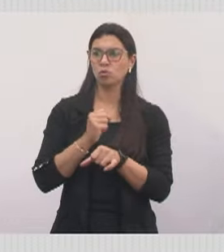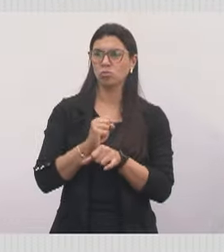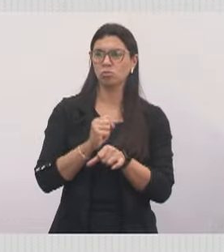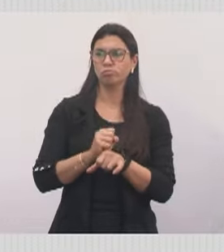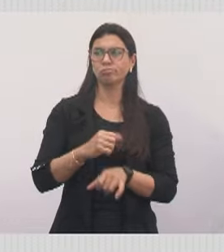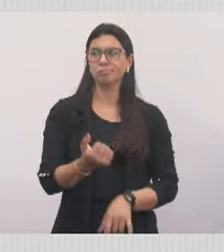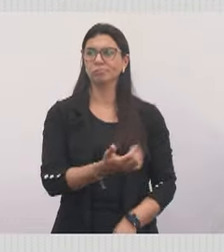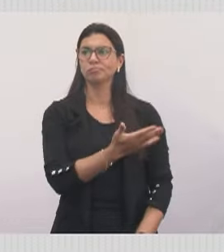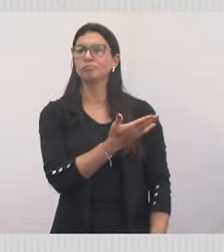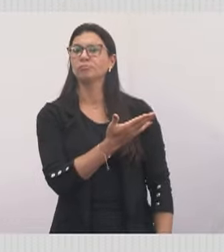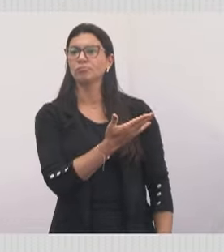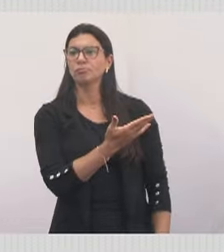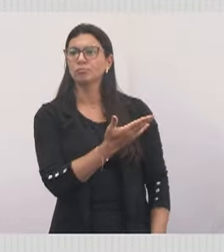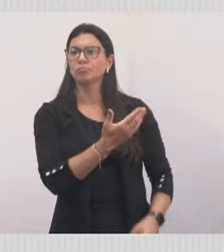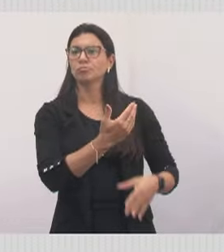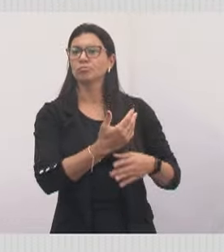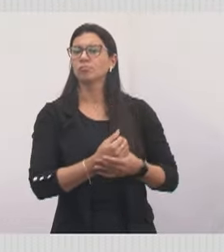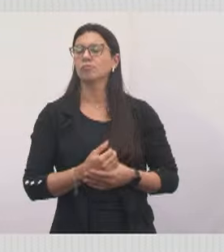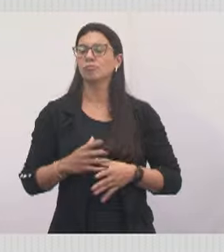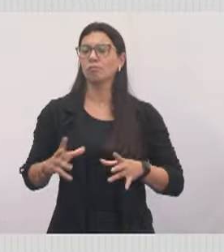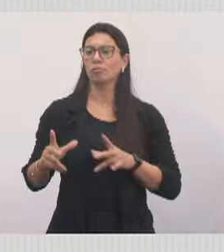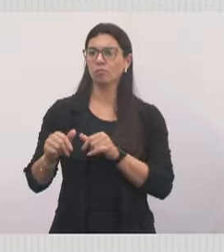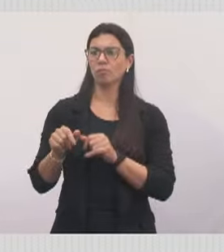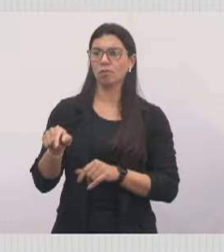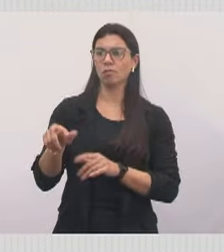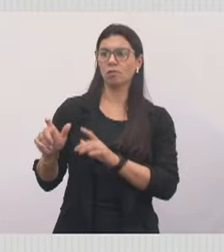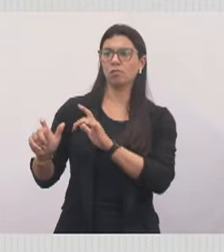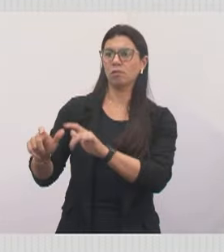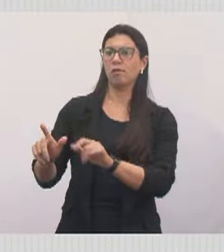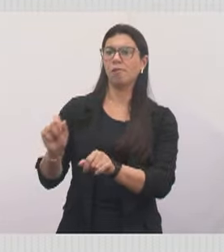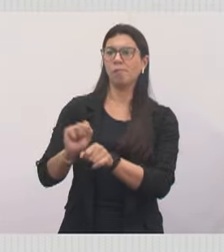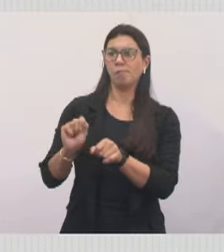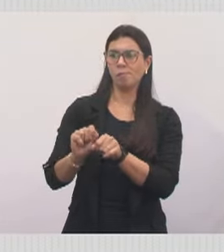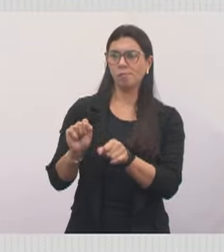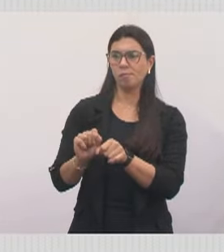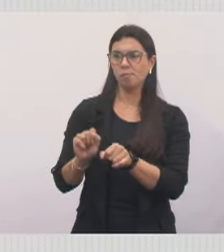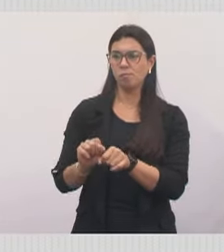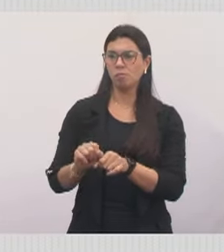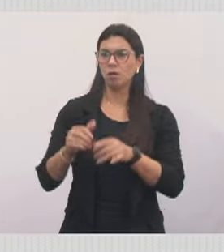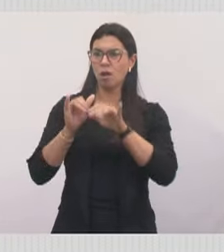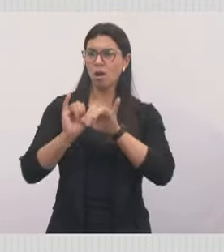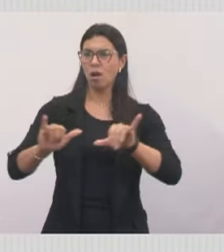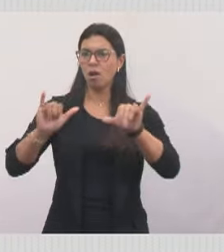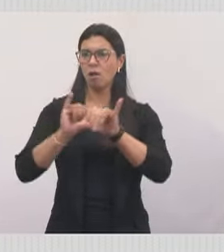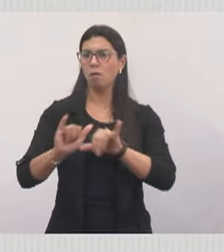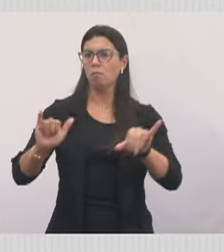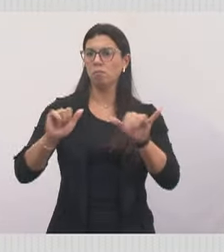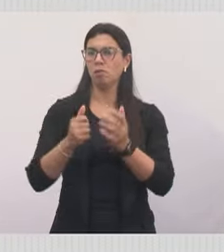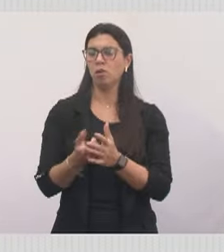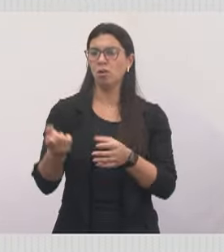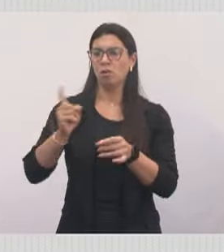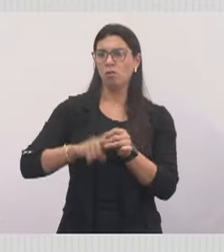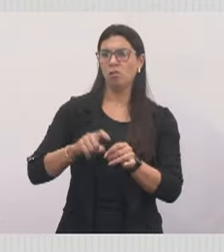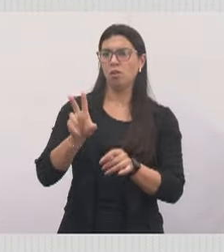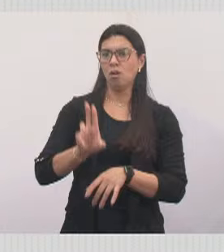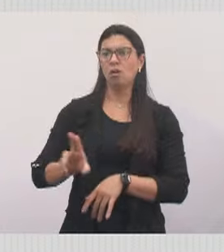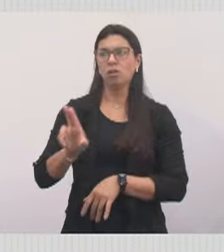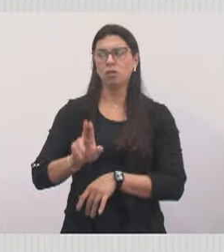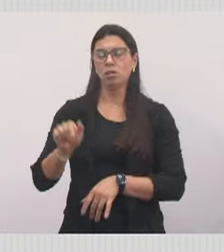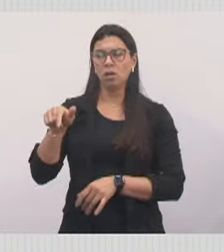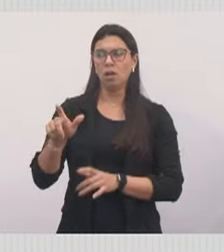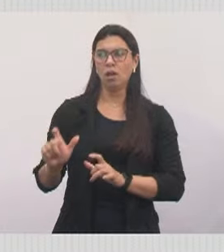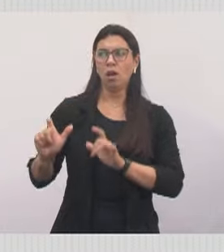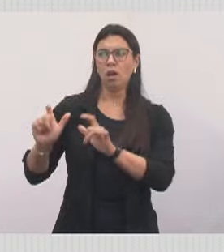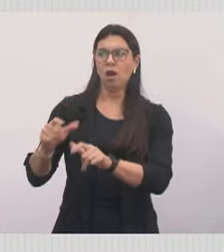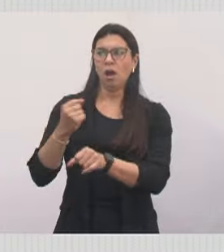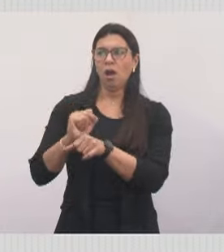de atletismo alambrados ao redor do campo. Foram realizadas campanhas para reativação do quadro de sócios, construídas